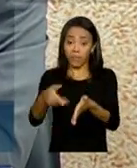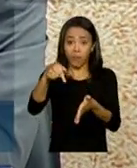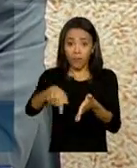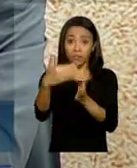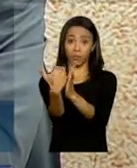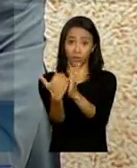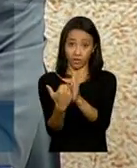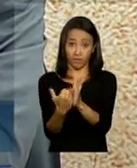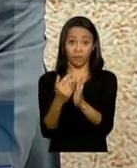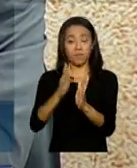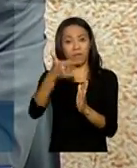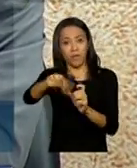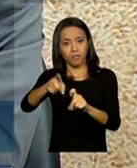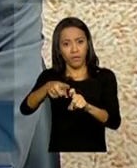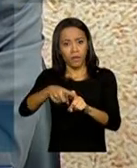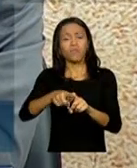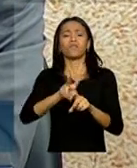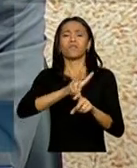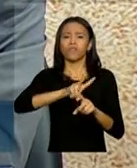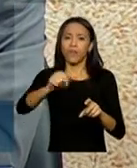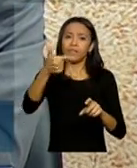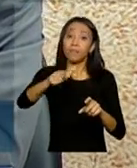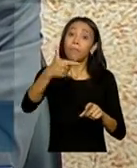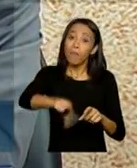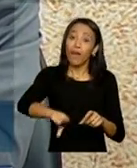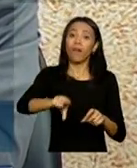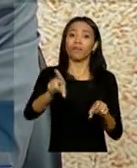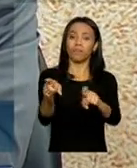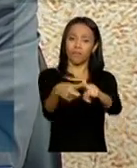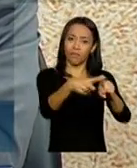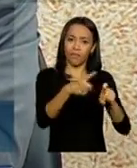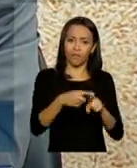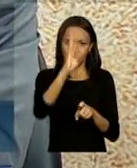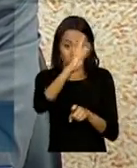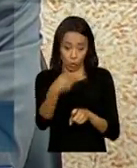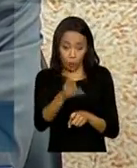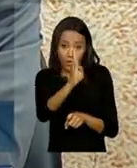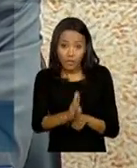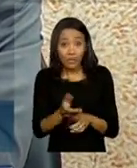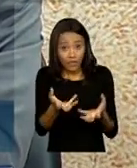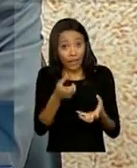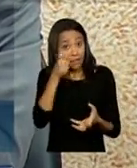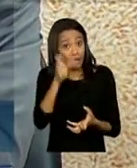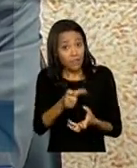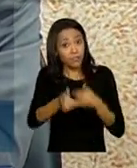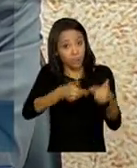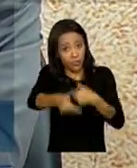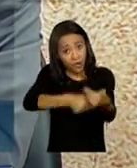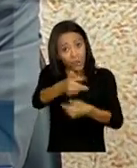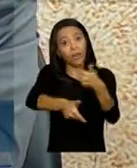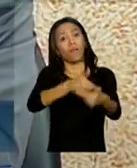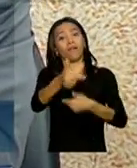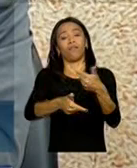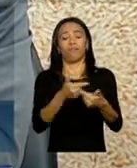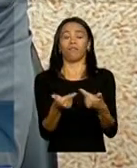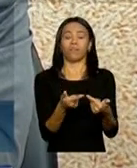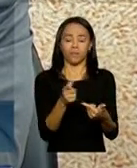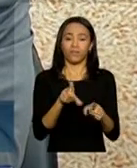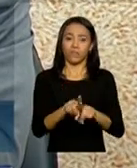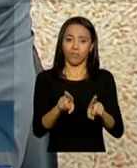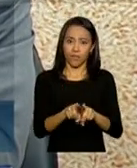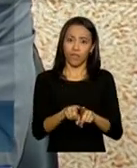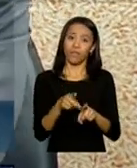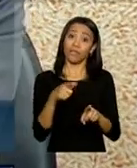nova chamada também teremos mais médicos brasileiros que possam ter interesse em participar do programa Mais Médicos não passarem exames de residência por isso teremos